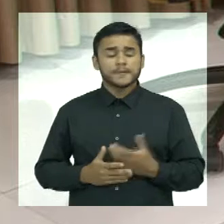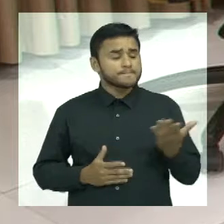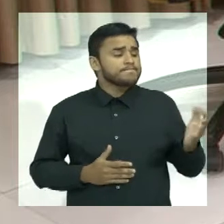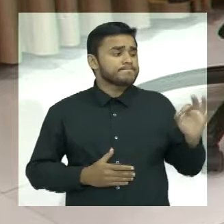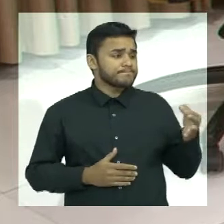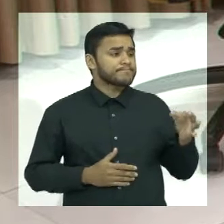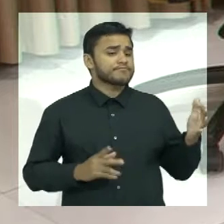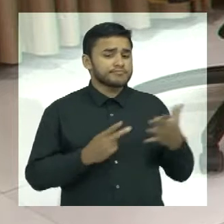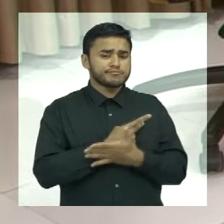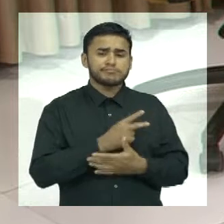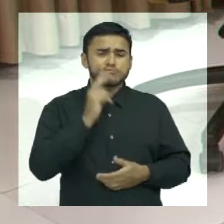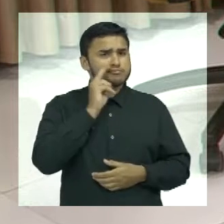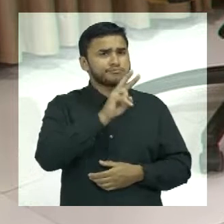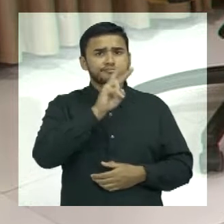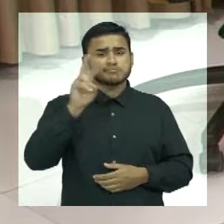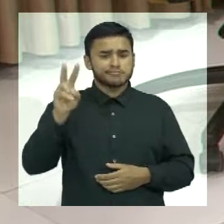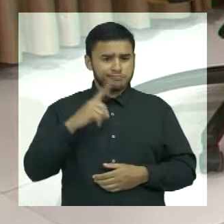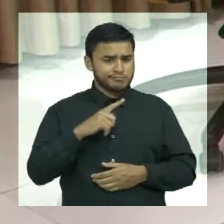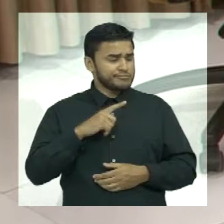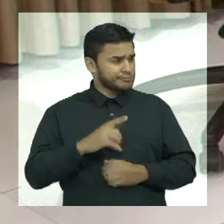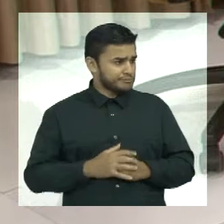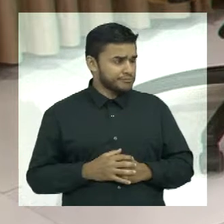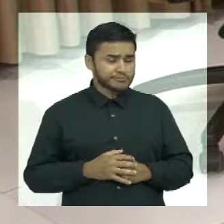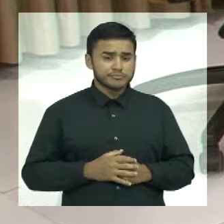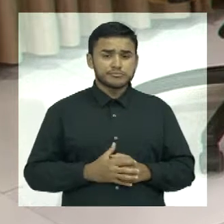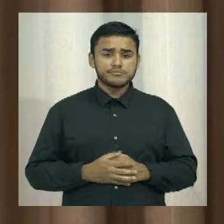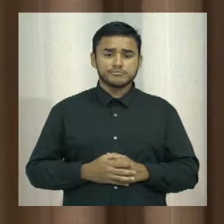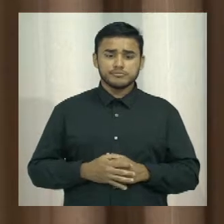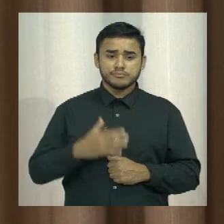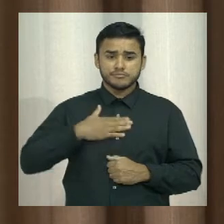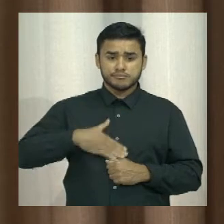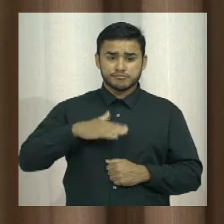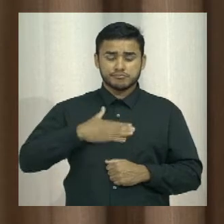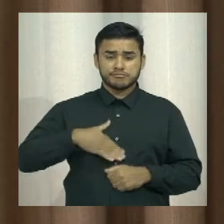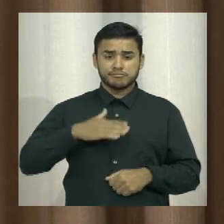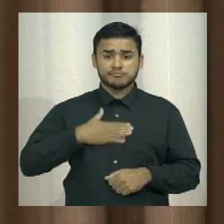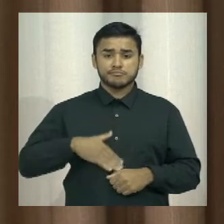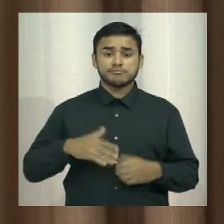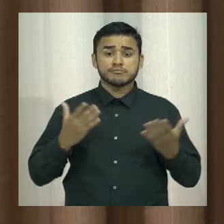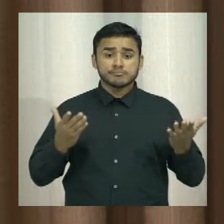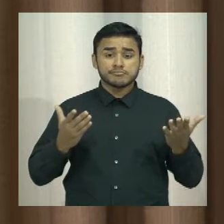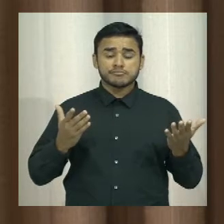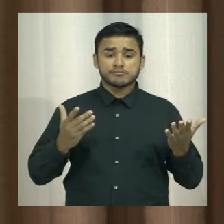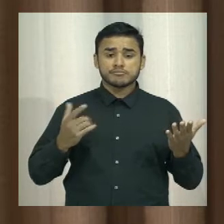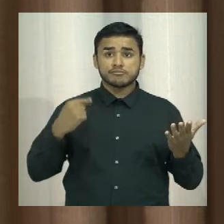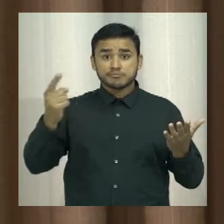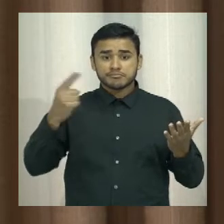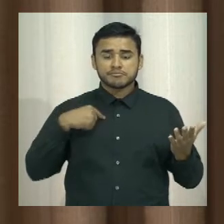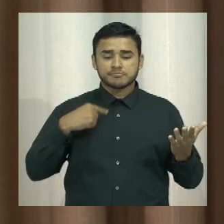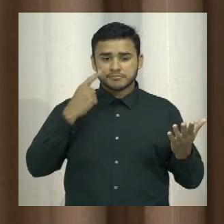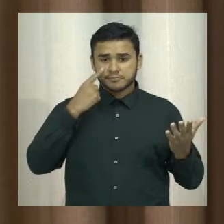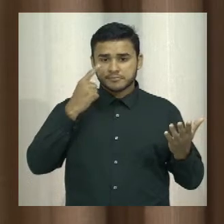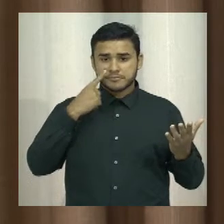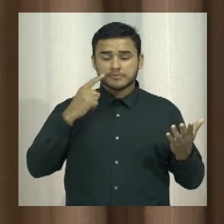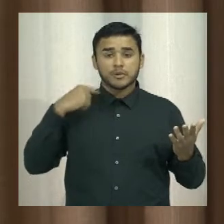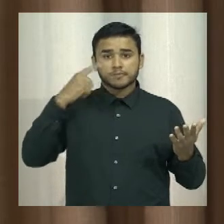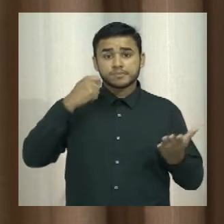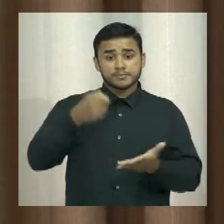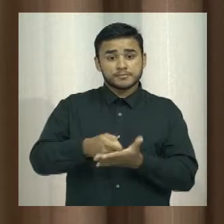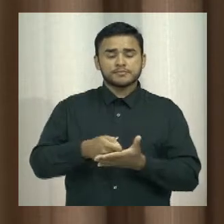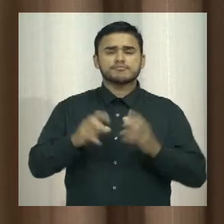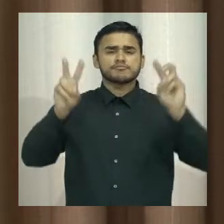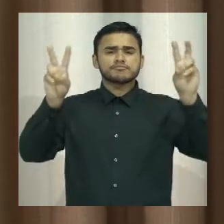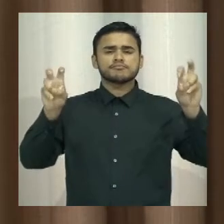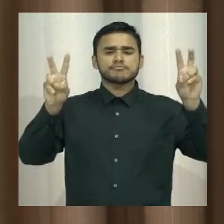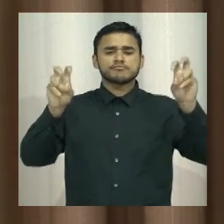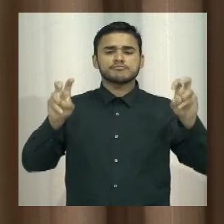que, infelizmente, a gente encontra por aí. A gente vai fazer o nosso primeiro intervalo, eu peço com licença, mas já já a gente está de volta. O programa é Direito de hoje